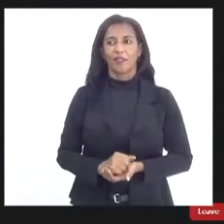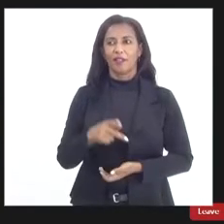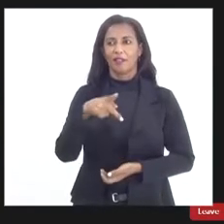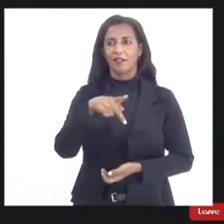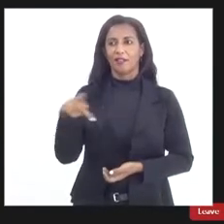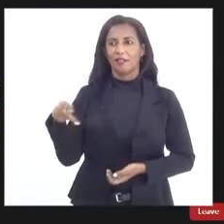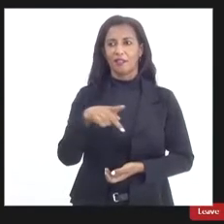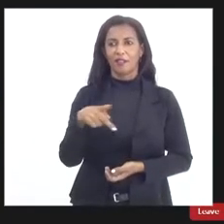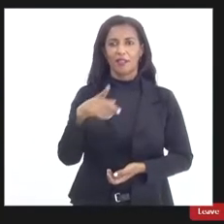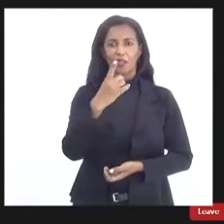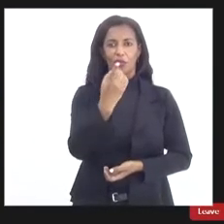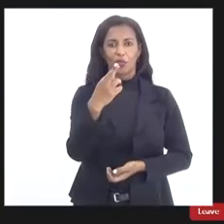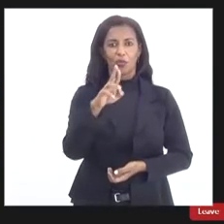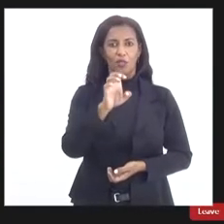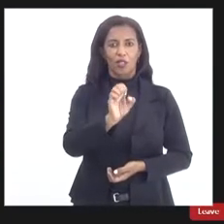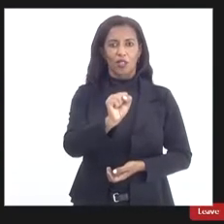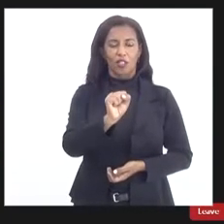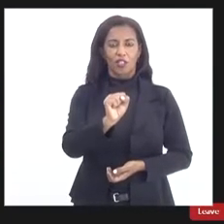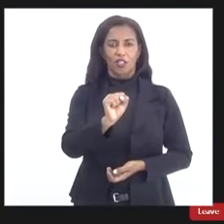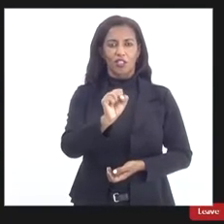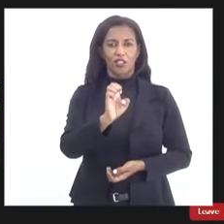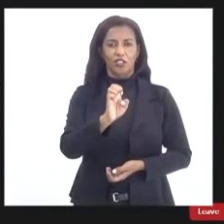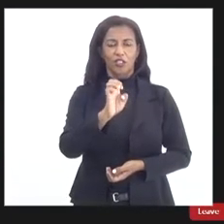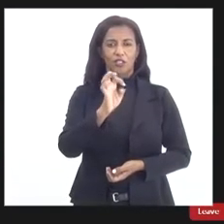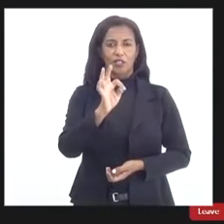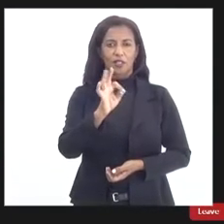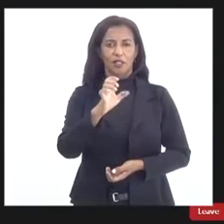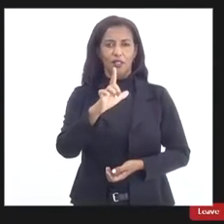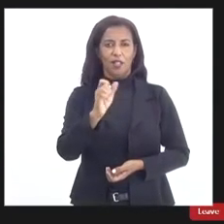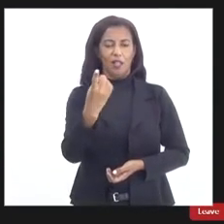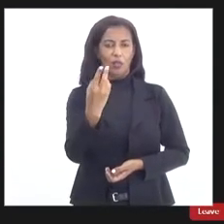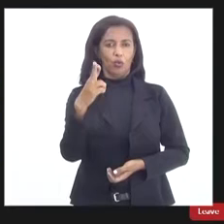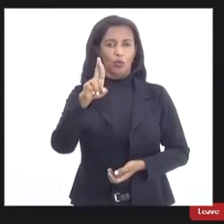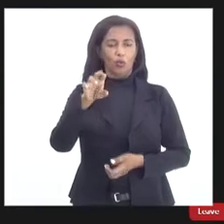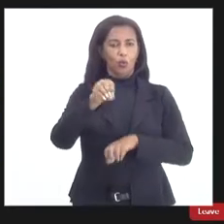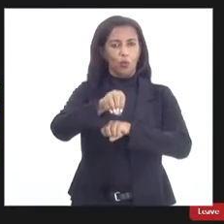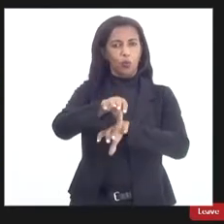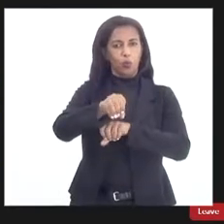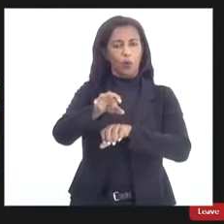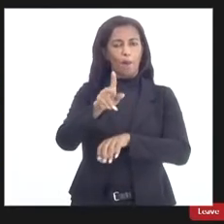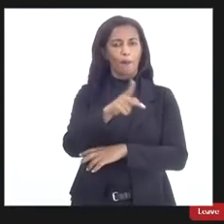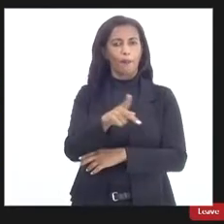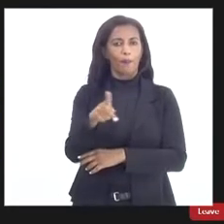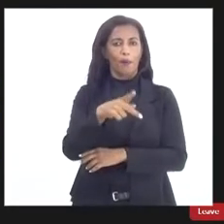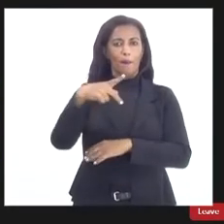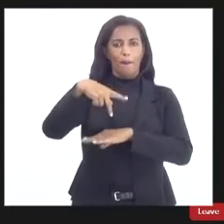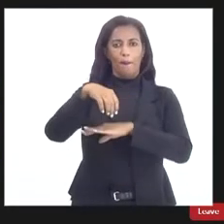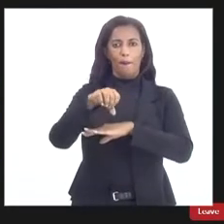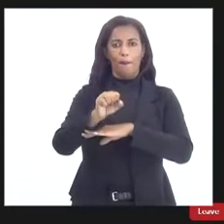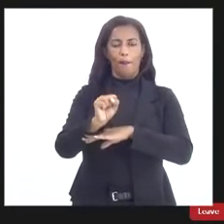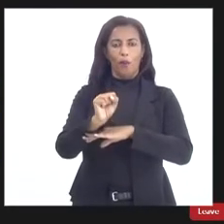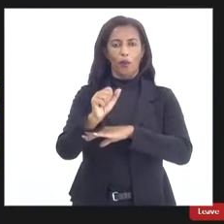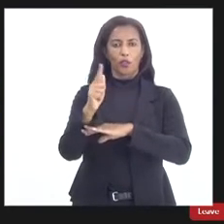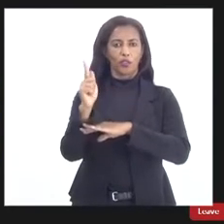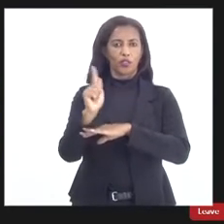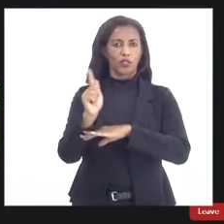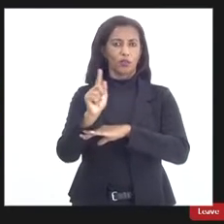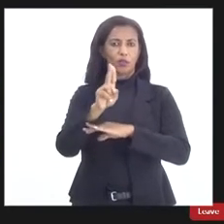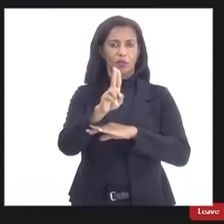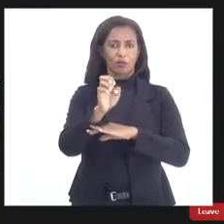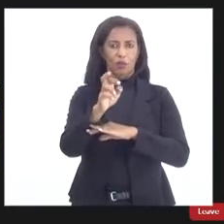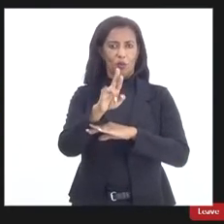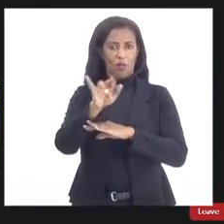professora, a doutora Estela Guedes Caputo, doutora em Educação, professora do Programa de Pós-Graduação em Educação da